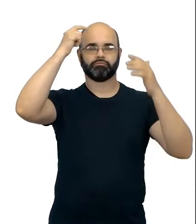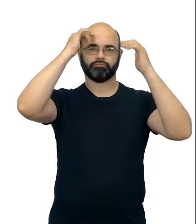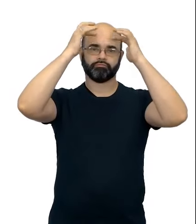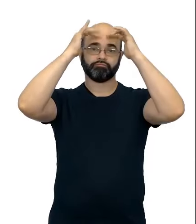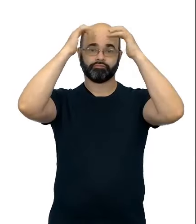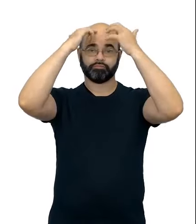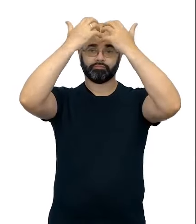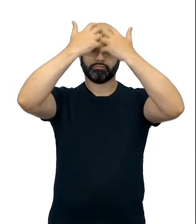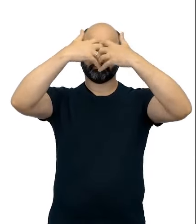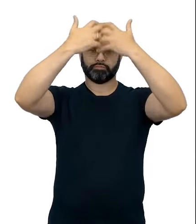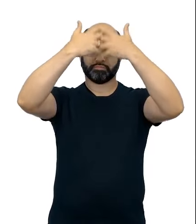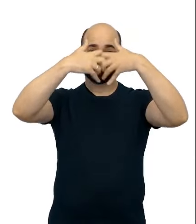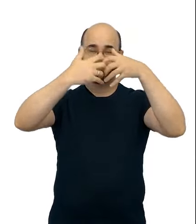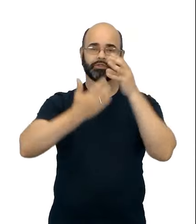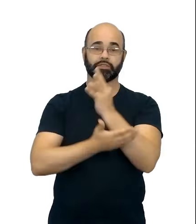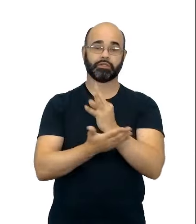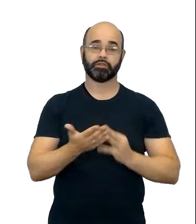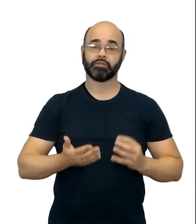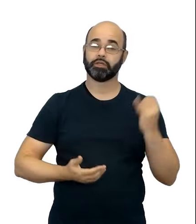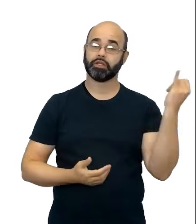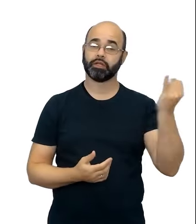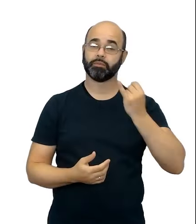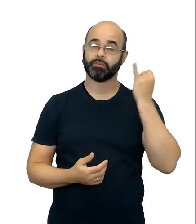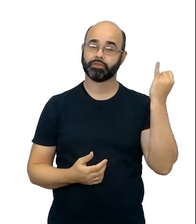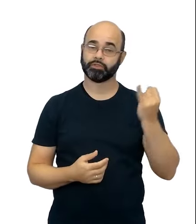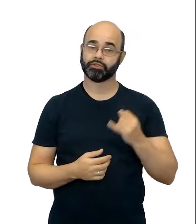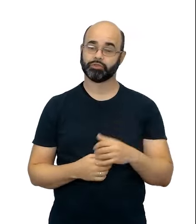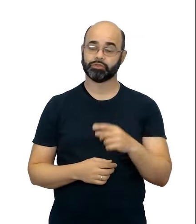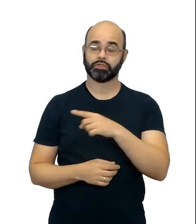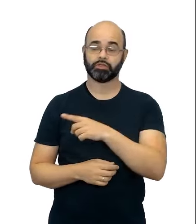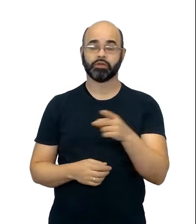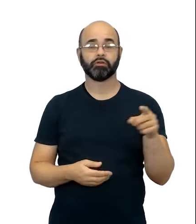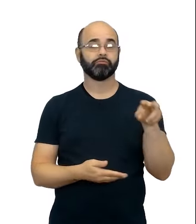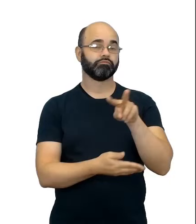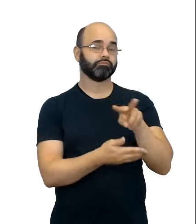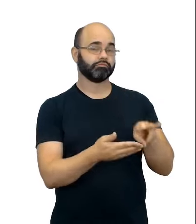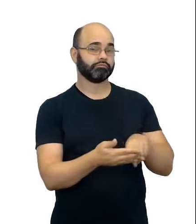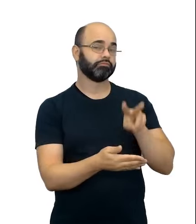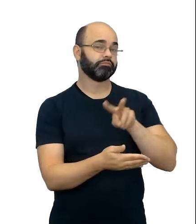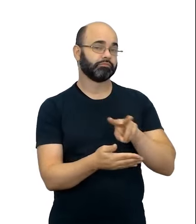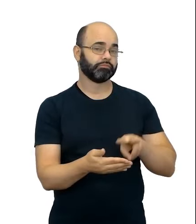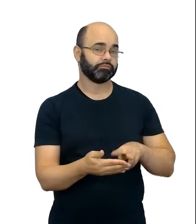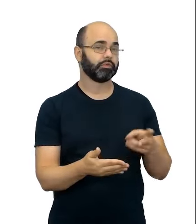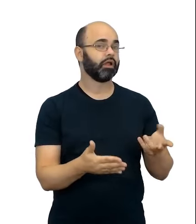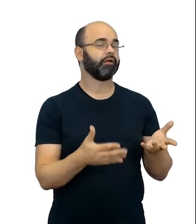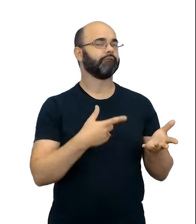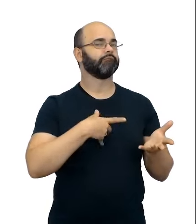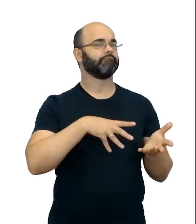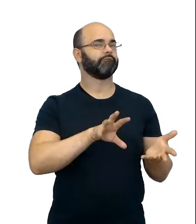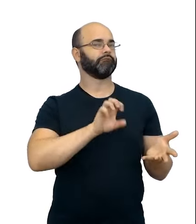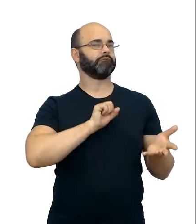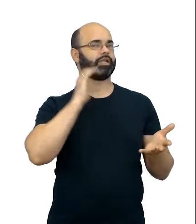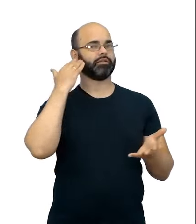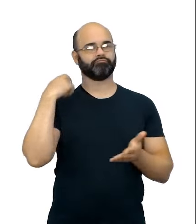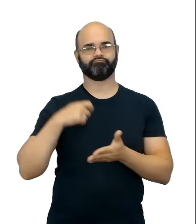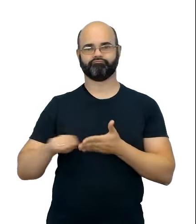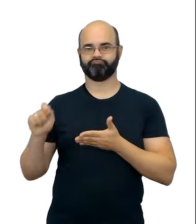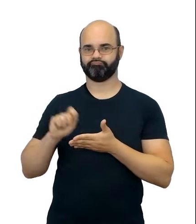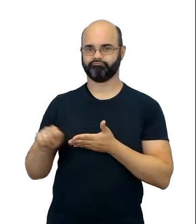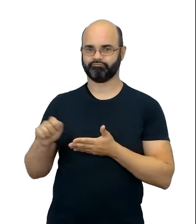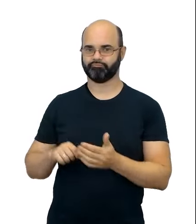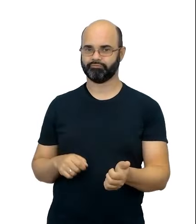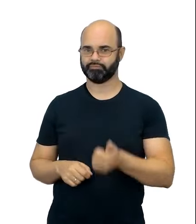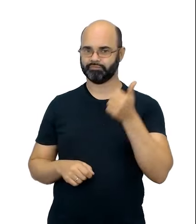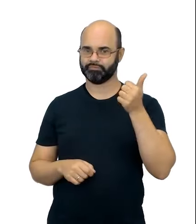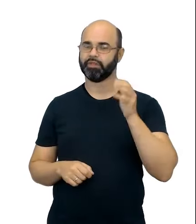sobre esses textos, de que maneira que eles consigam dominar o conceito de construção, mas também que